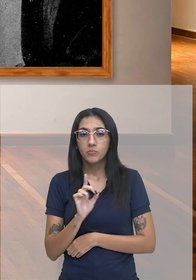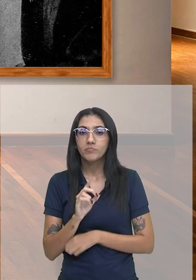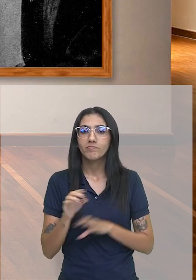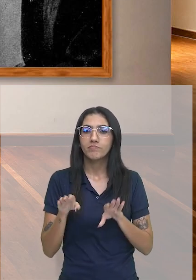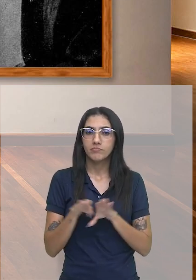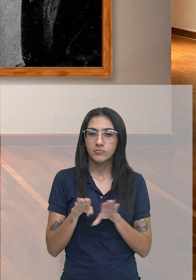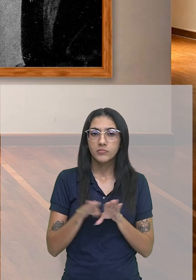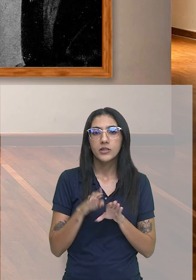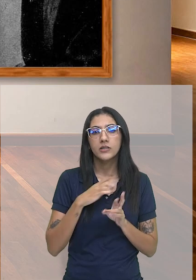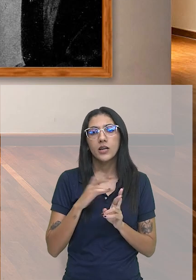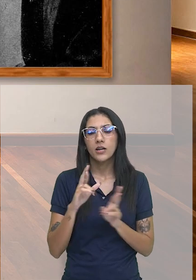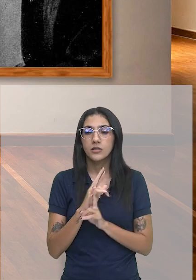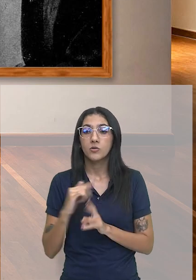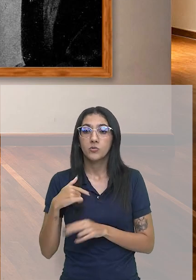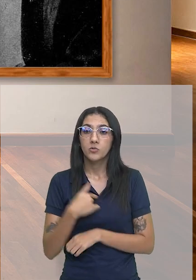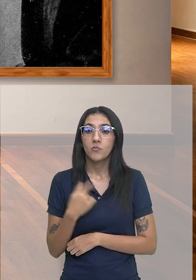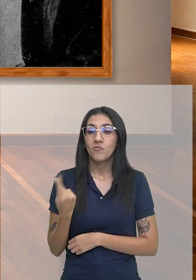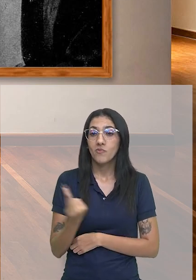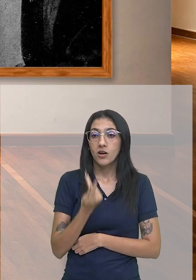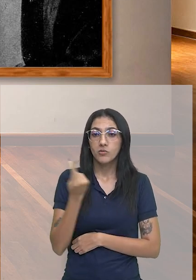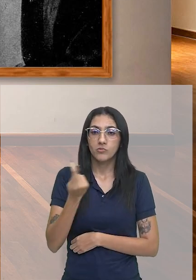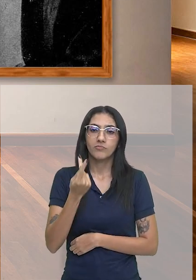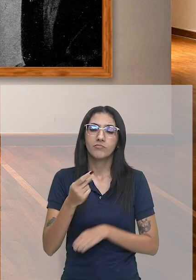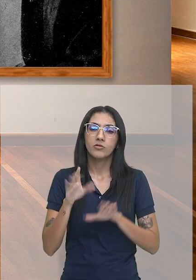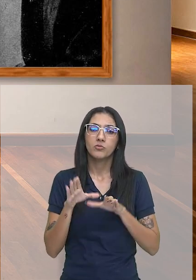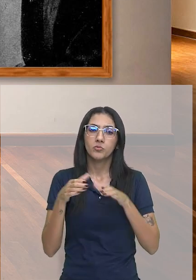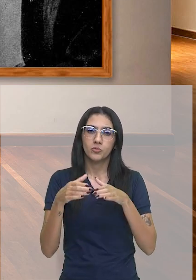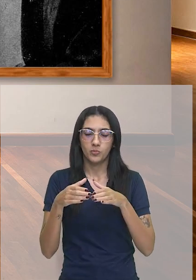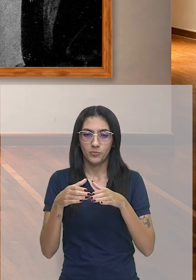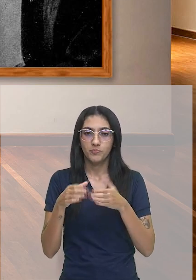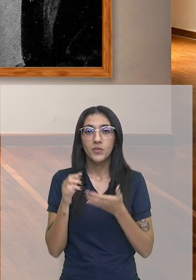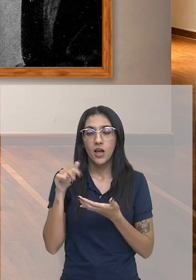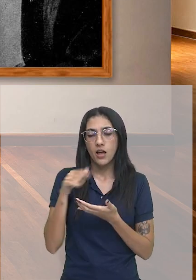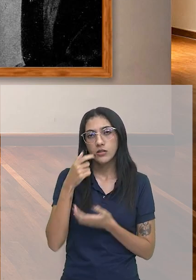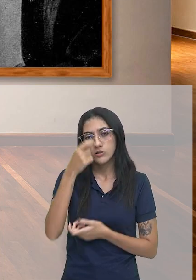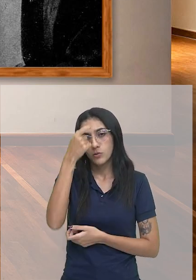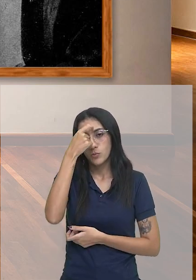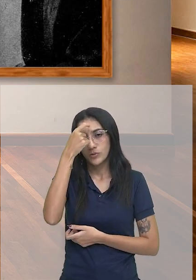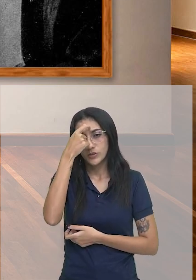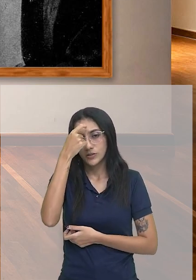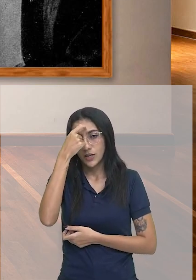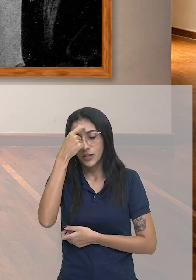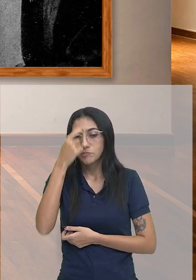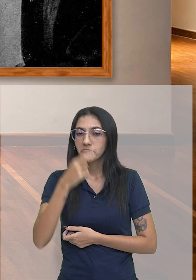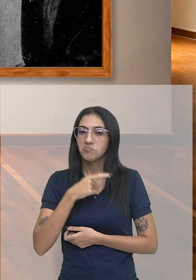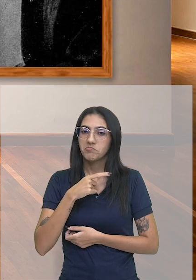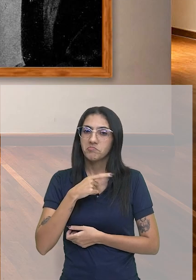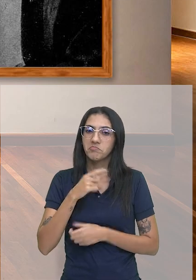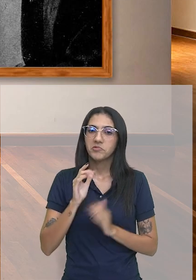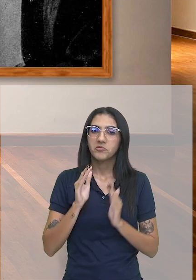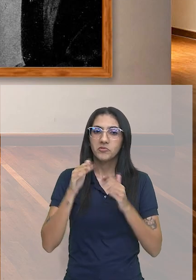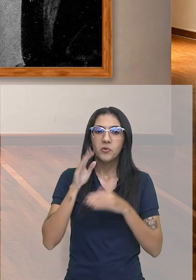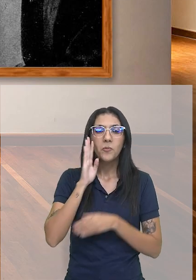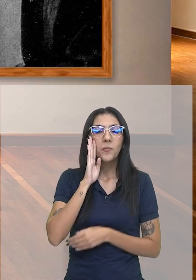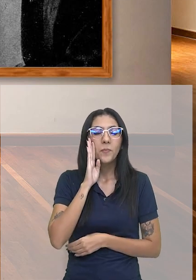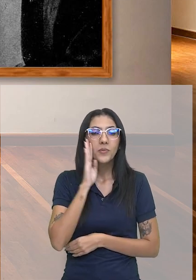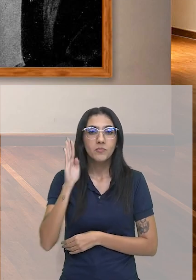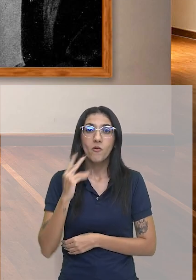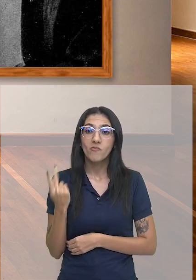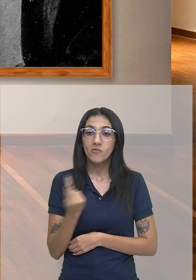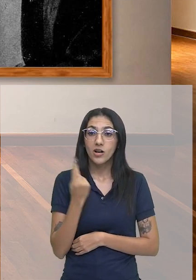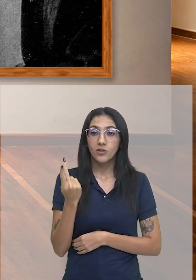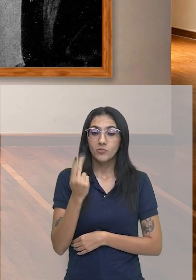respeito aos valores daquele grupo. A consciência coletiva diz respeito aos valores do qual